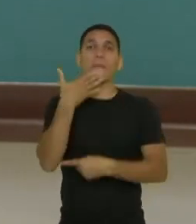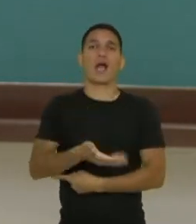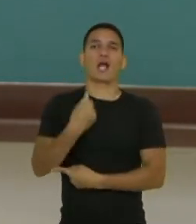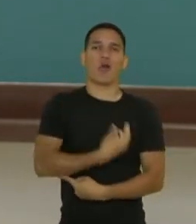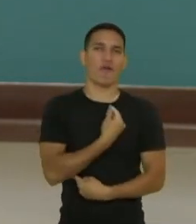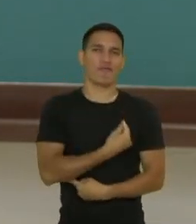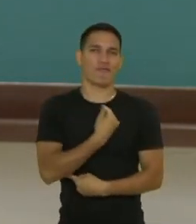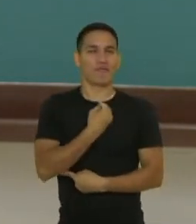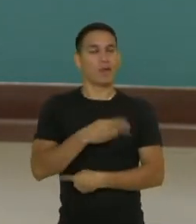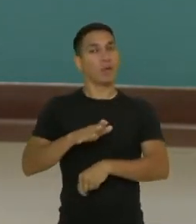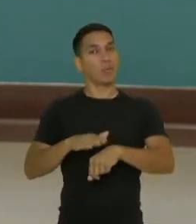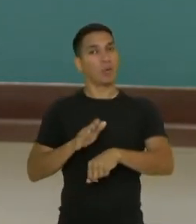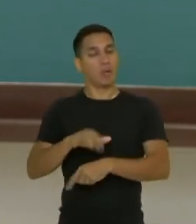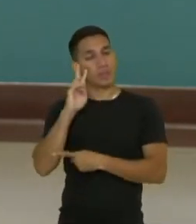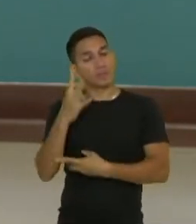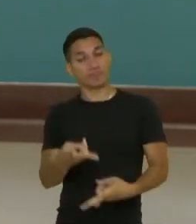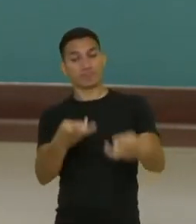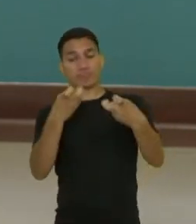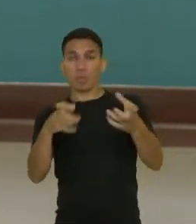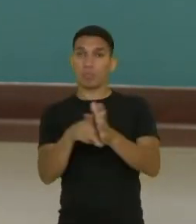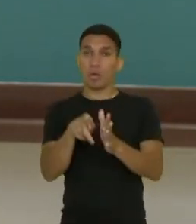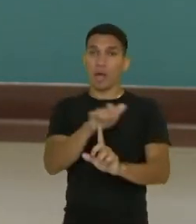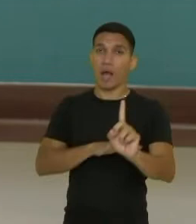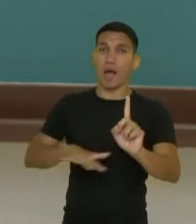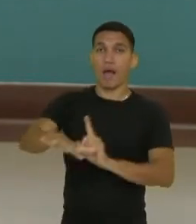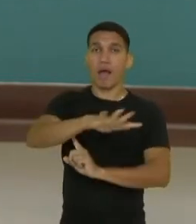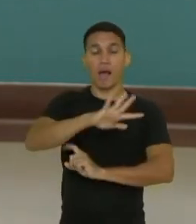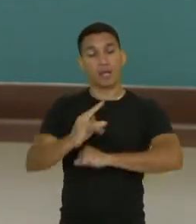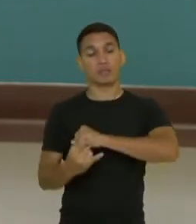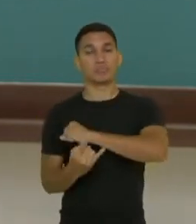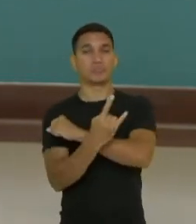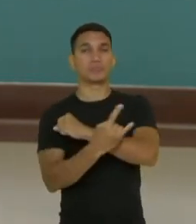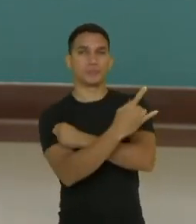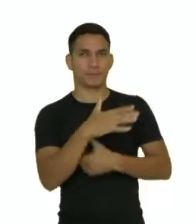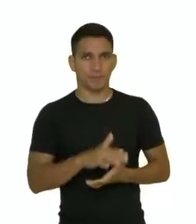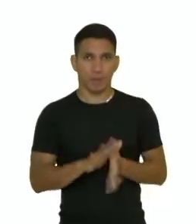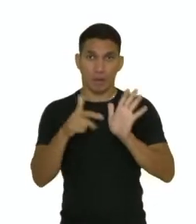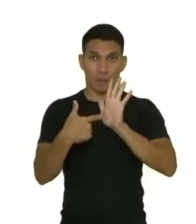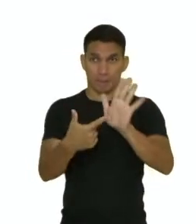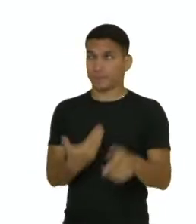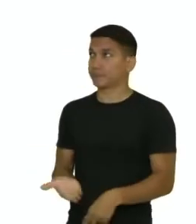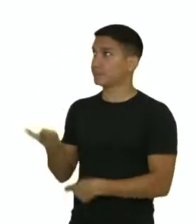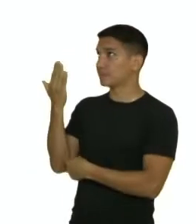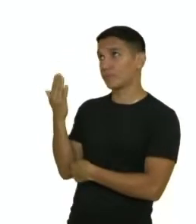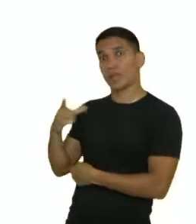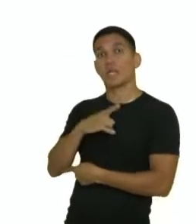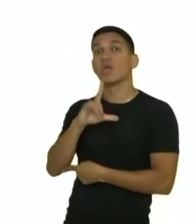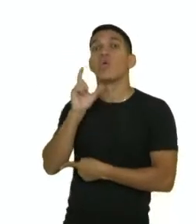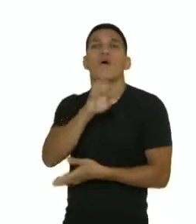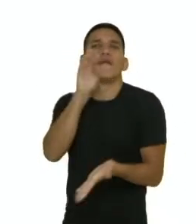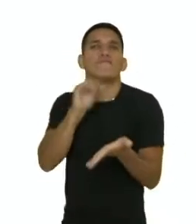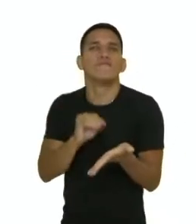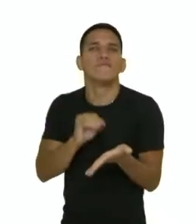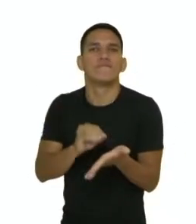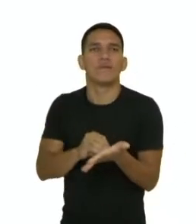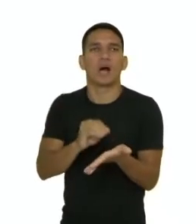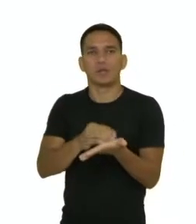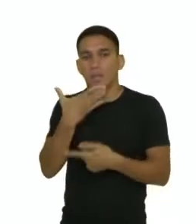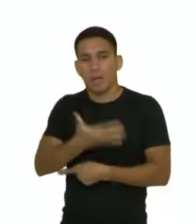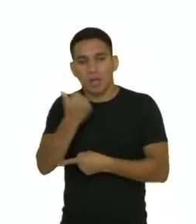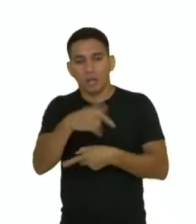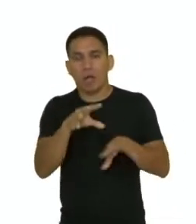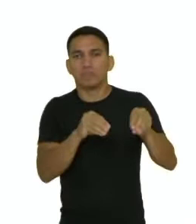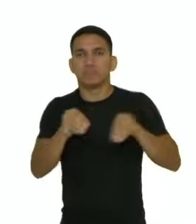vida quando olhamos o aspecto urbano. Aqui destacamos, por exemplo, a carência em termos de mobilidades.